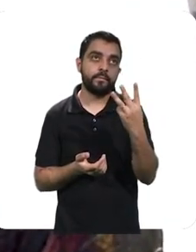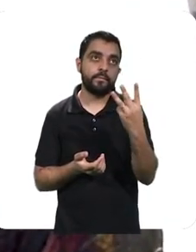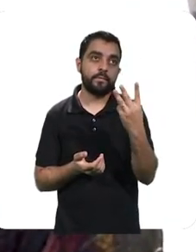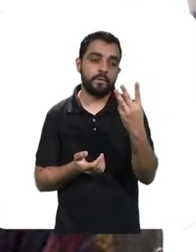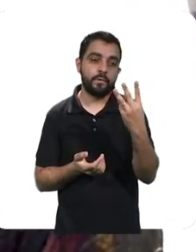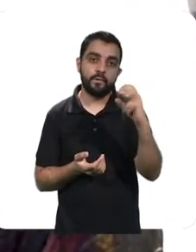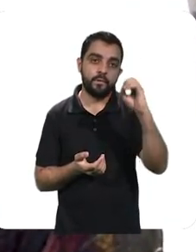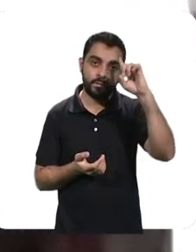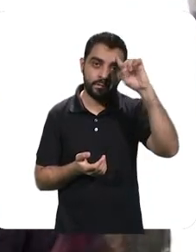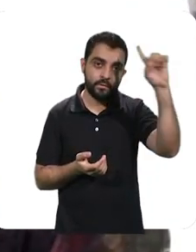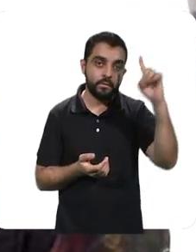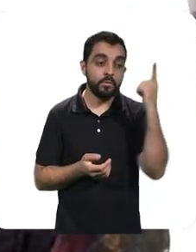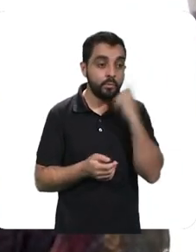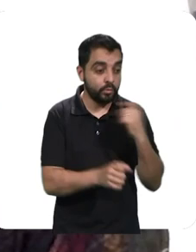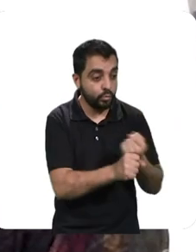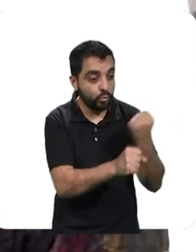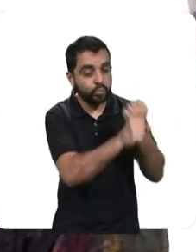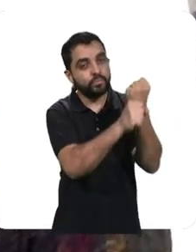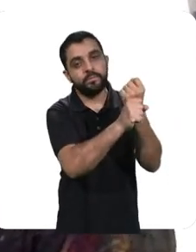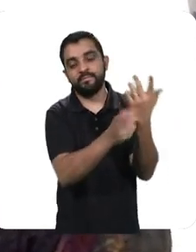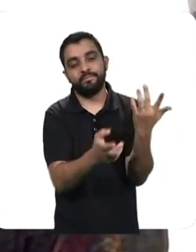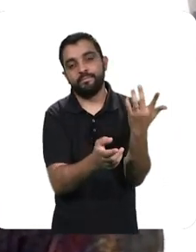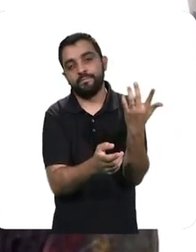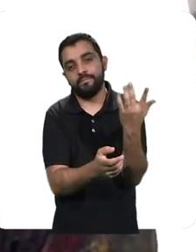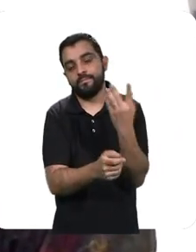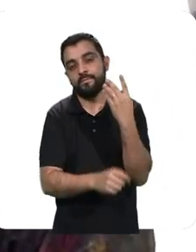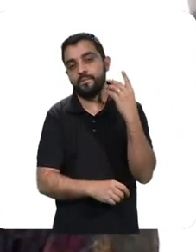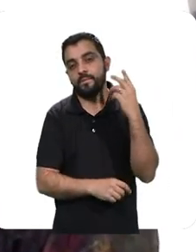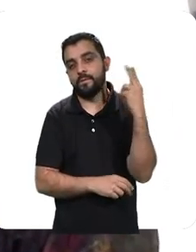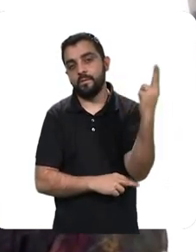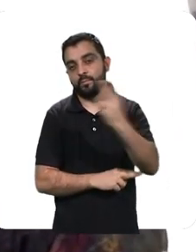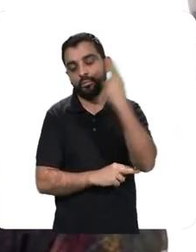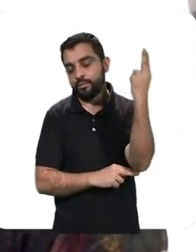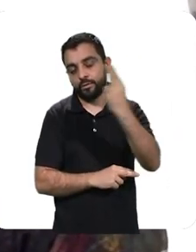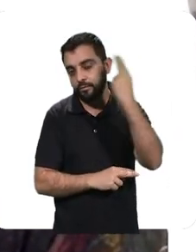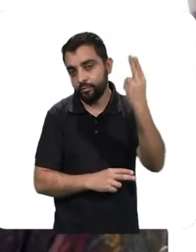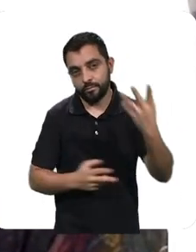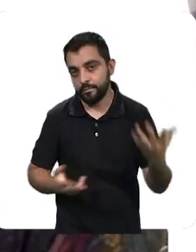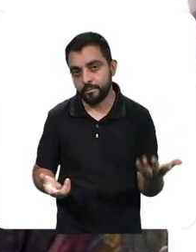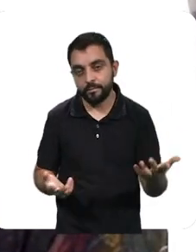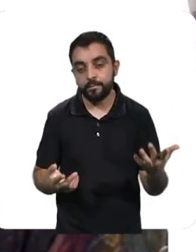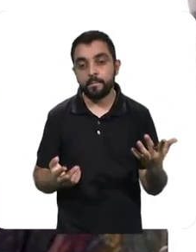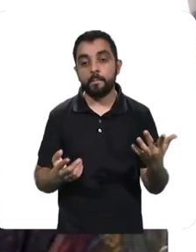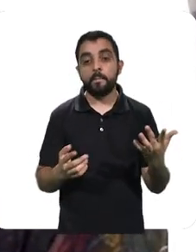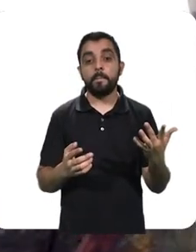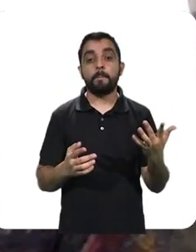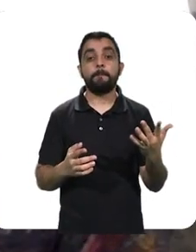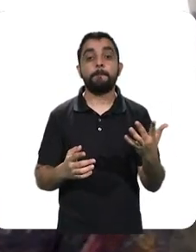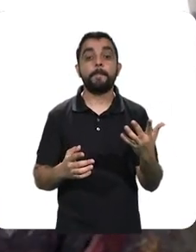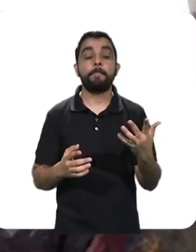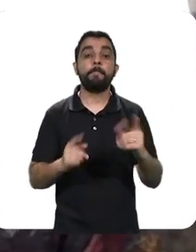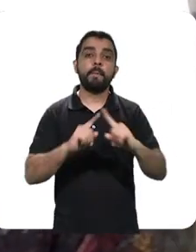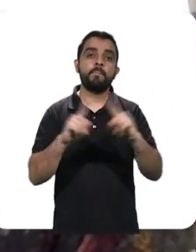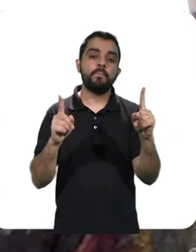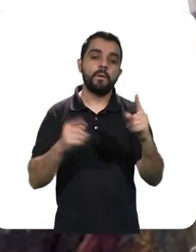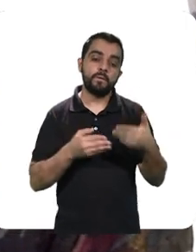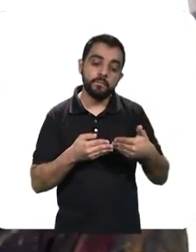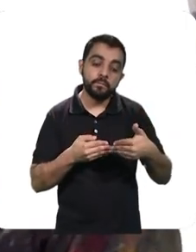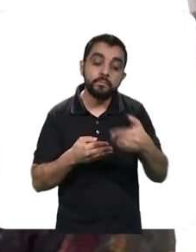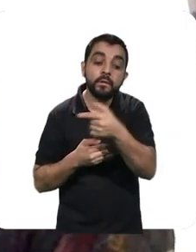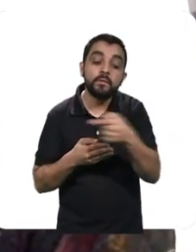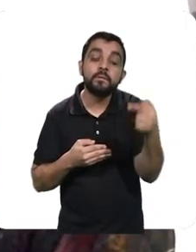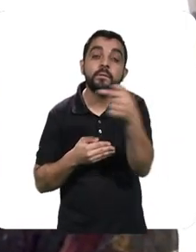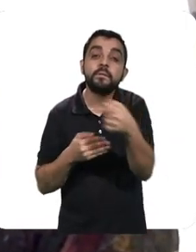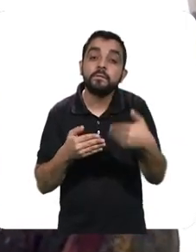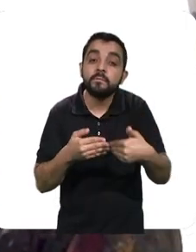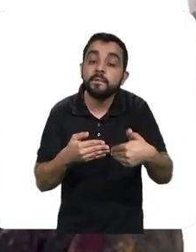em 30 dias constituir essa estrutura vai ser muito difícil, né? Mas eu acho que para os próximos, como